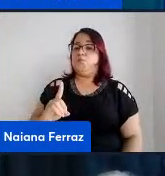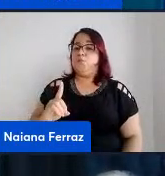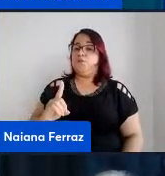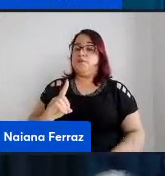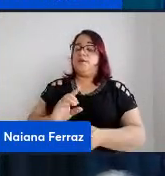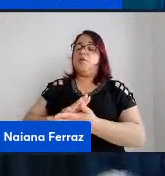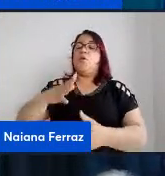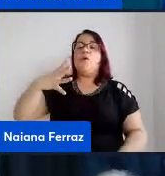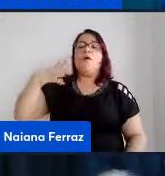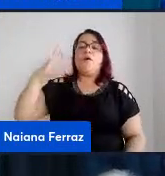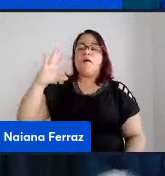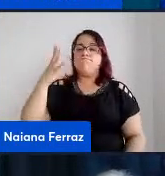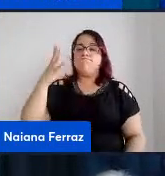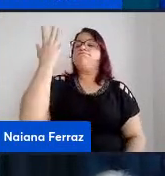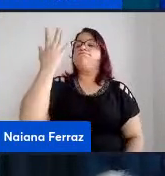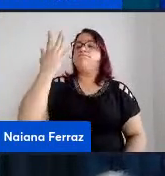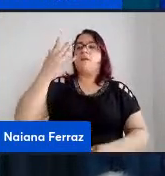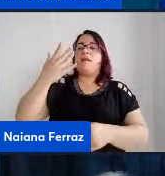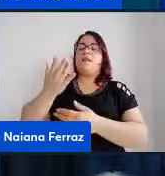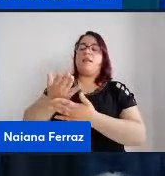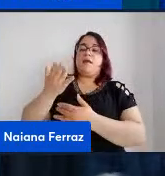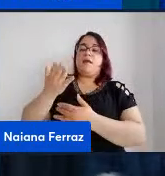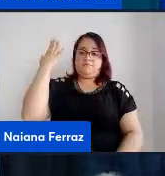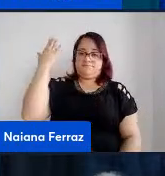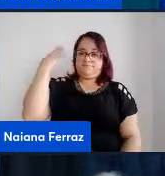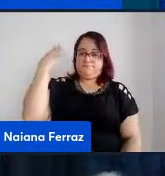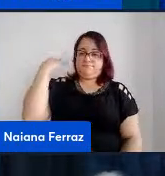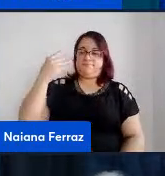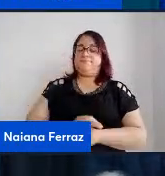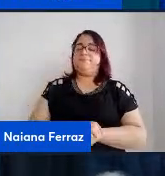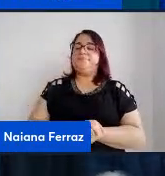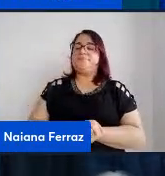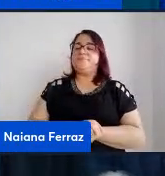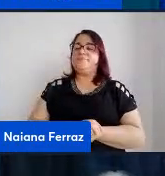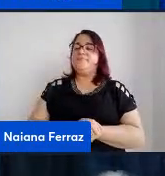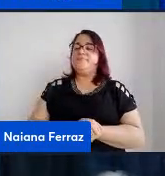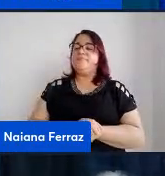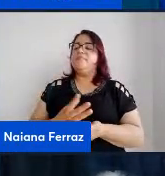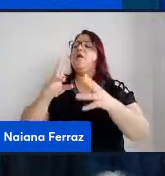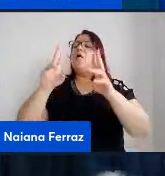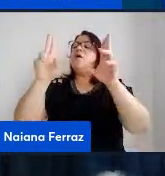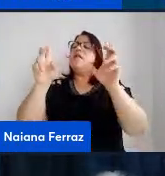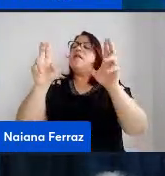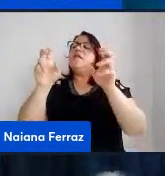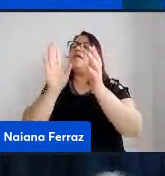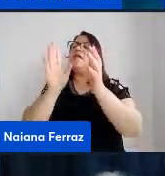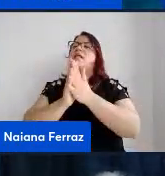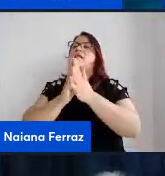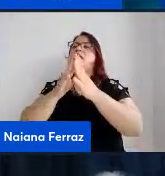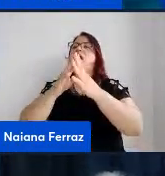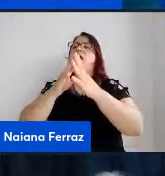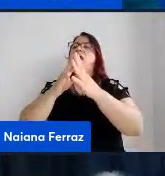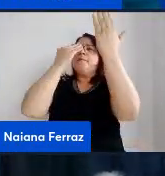anterior, lá da Paraíba. Vai tratar da a psicolinguística e a alfabetização.